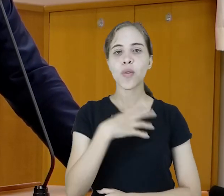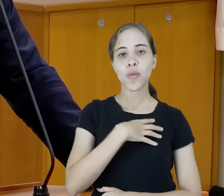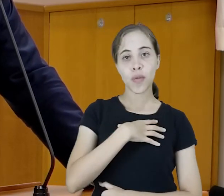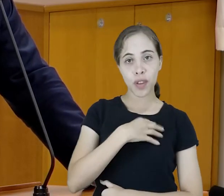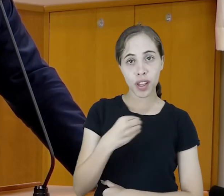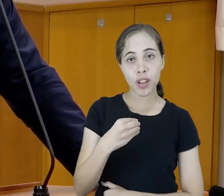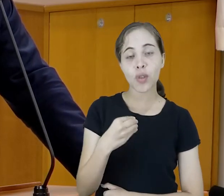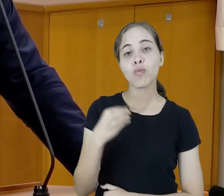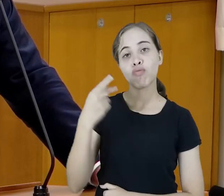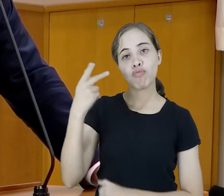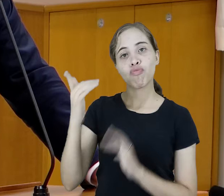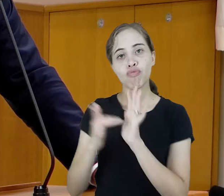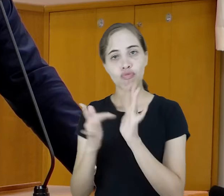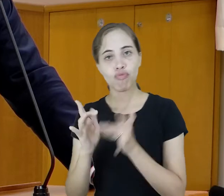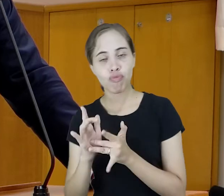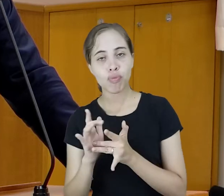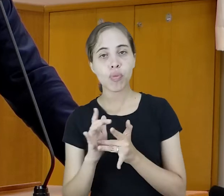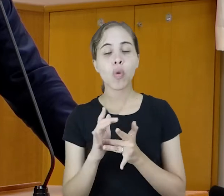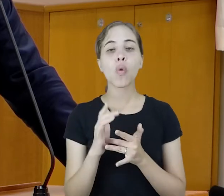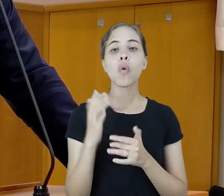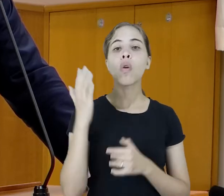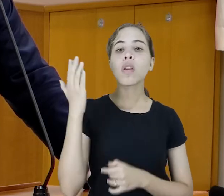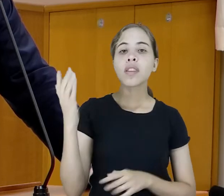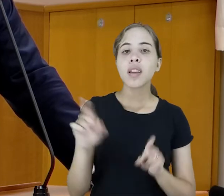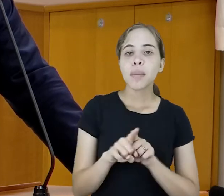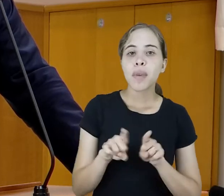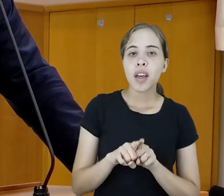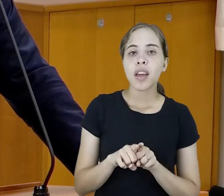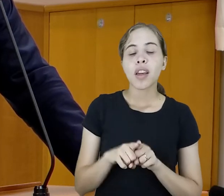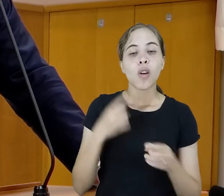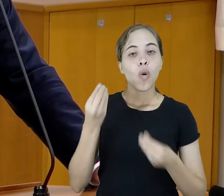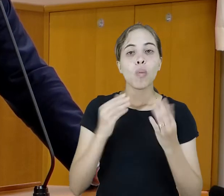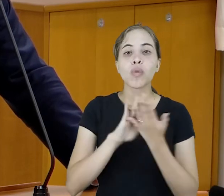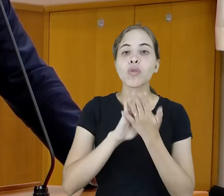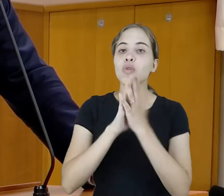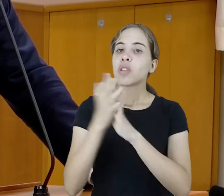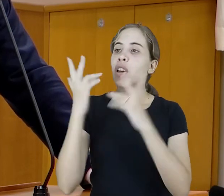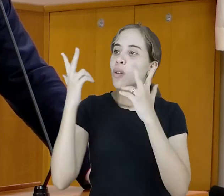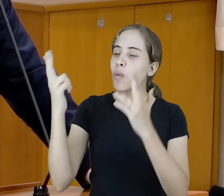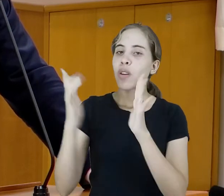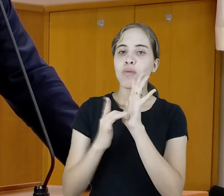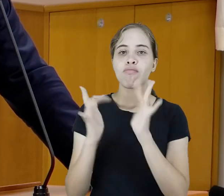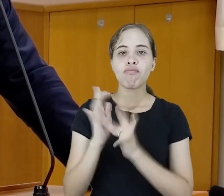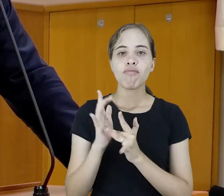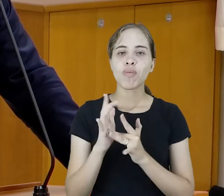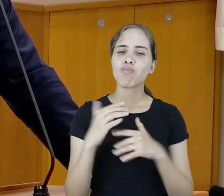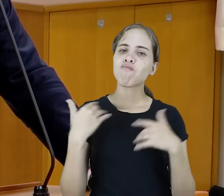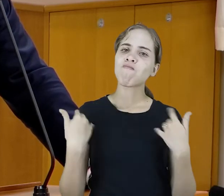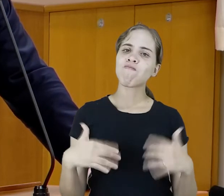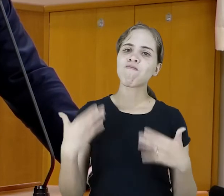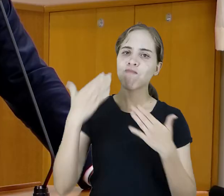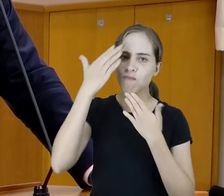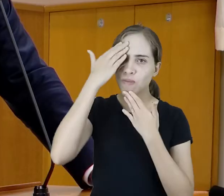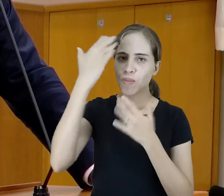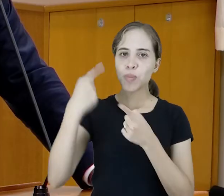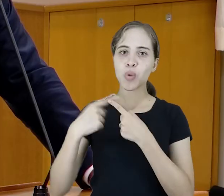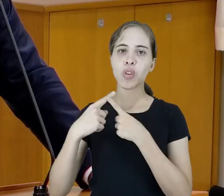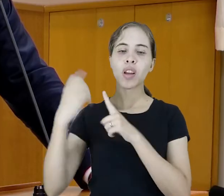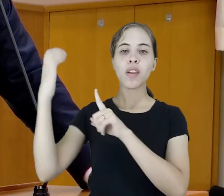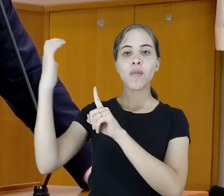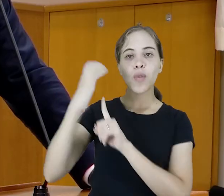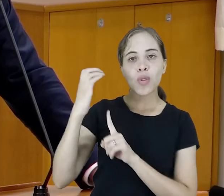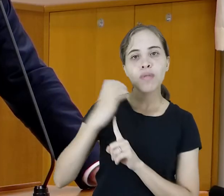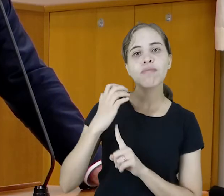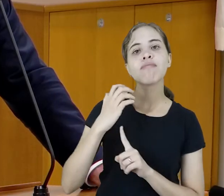e, eventualmente, devemos nos tornar como Ele é. Quão grato sou pela influência do programa